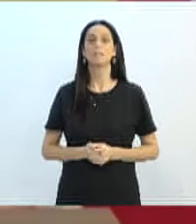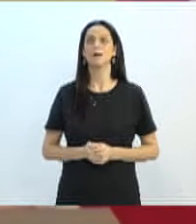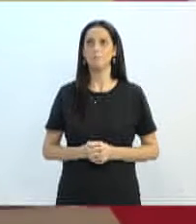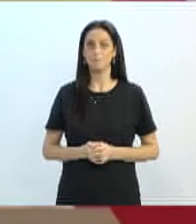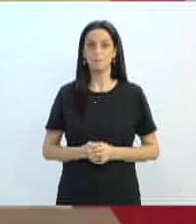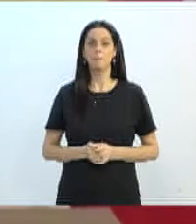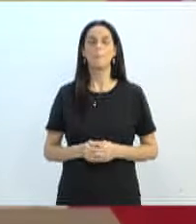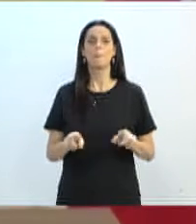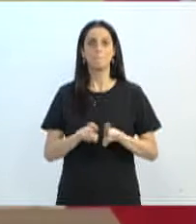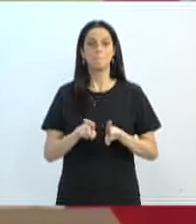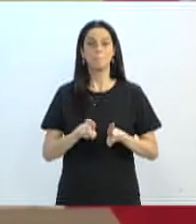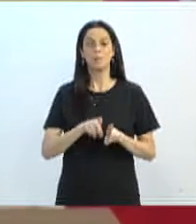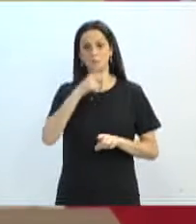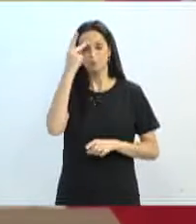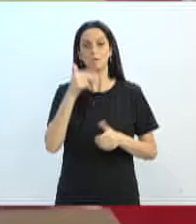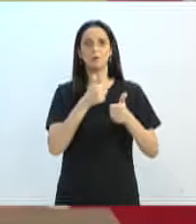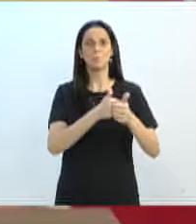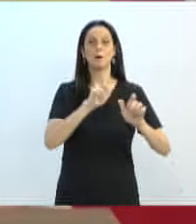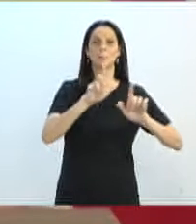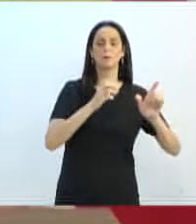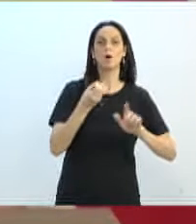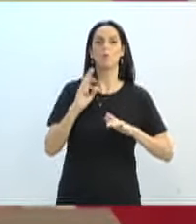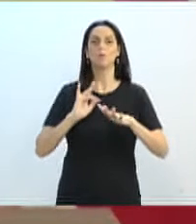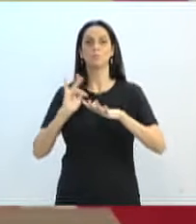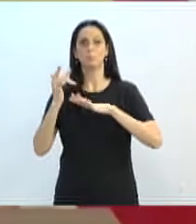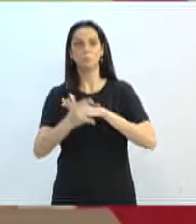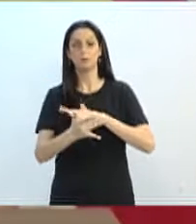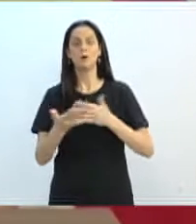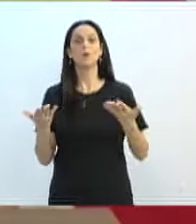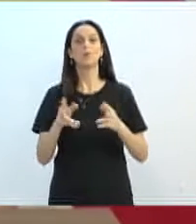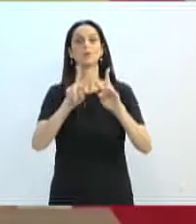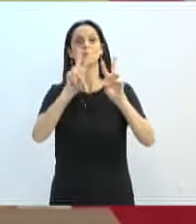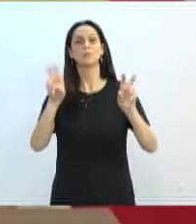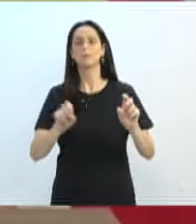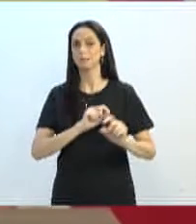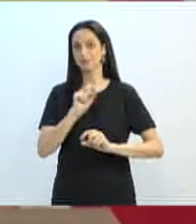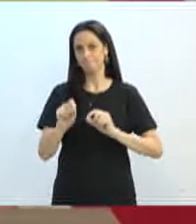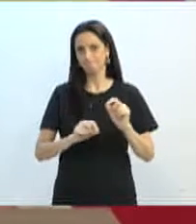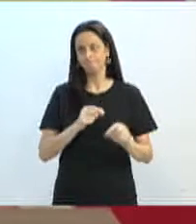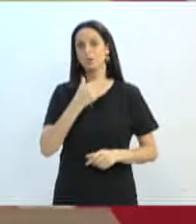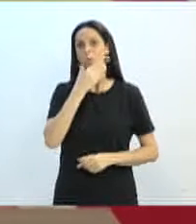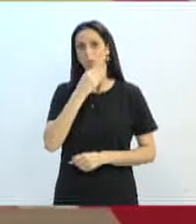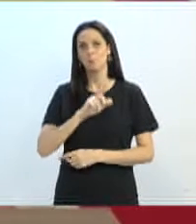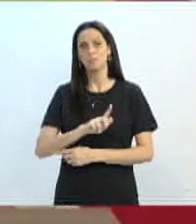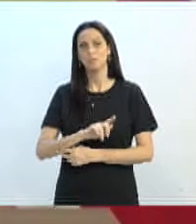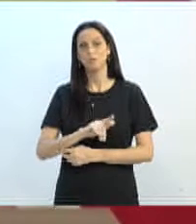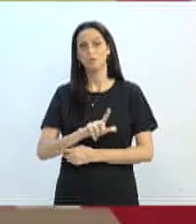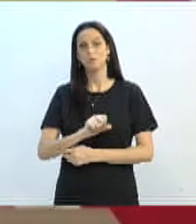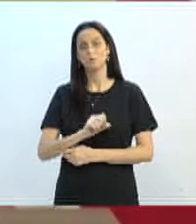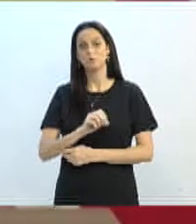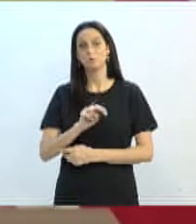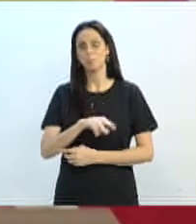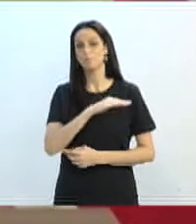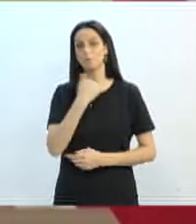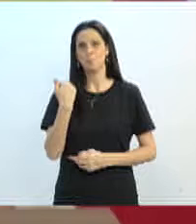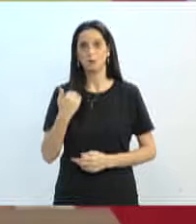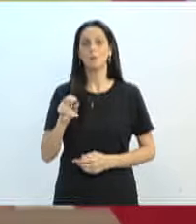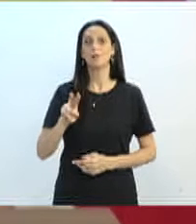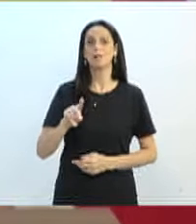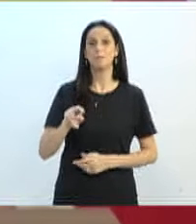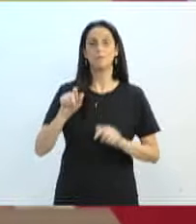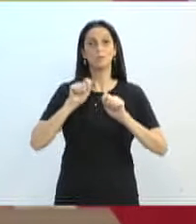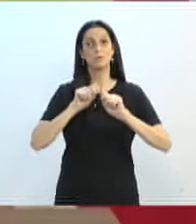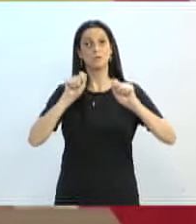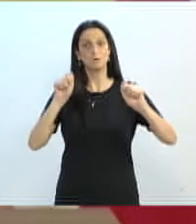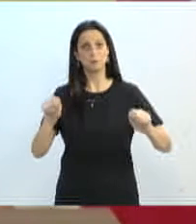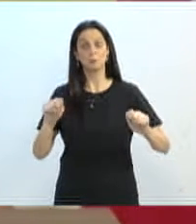redes sociais. Bom, um dos assuntos que eu trago aqui foi o falecimento do Gil Soares, irmão do nosso assessor,